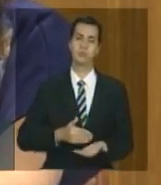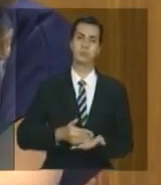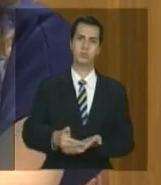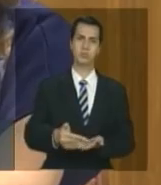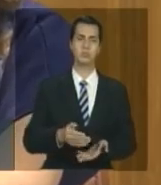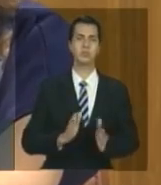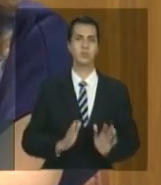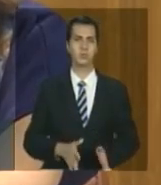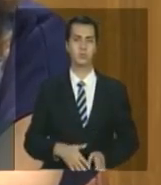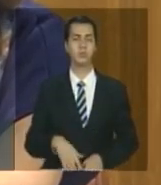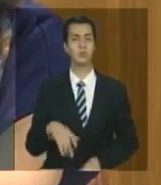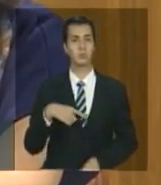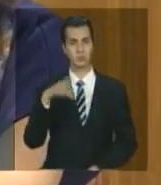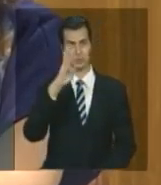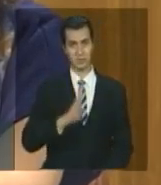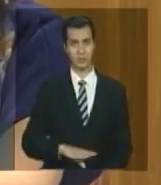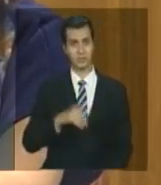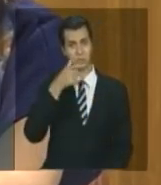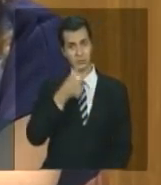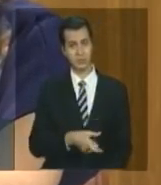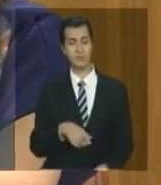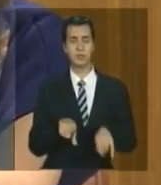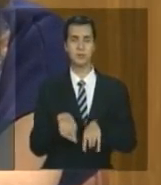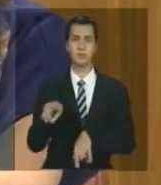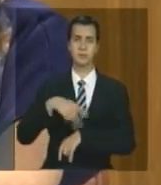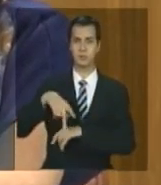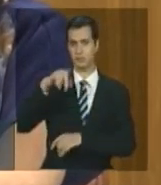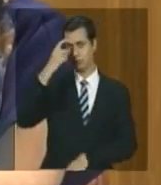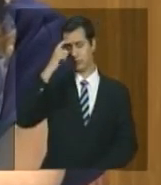o interesse do Brasil e há o interesse da Índia nessa